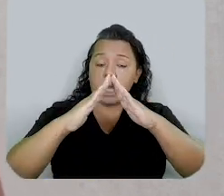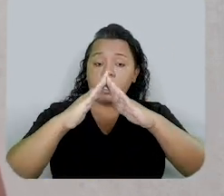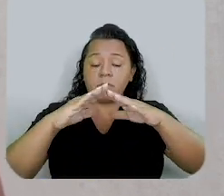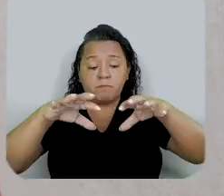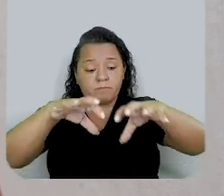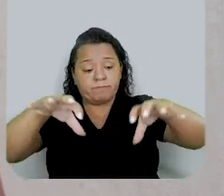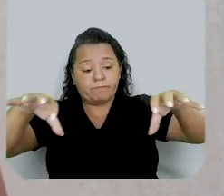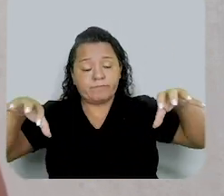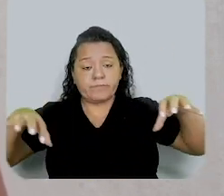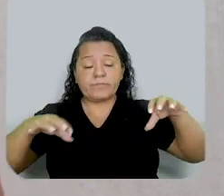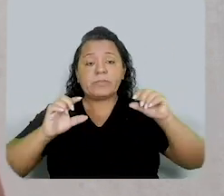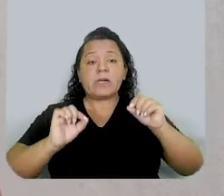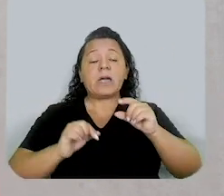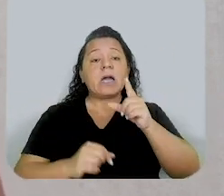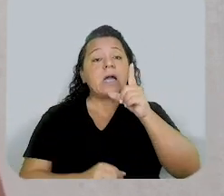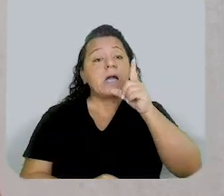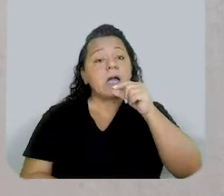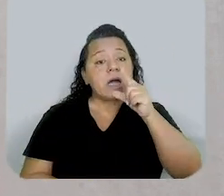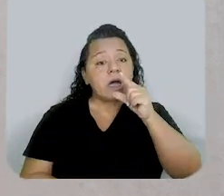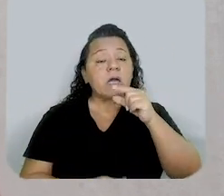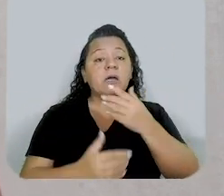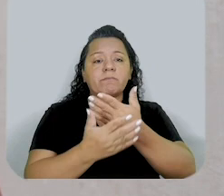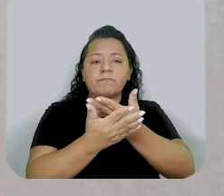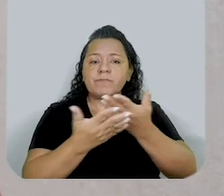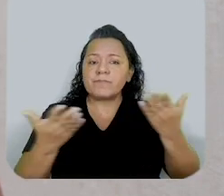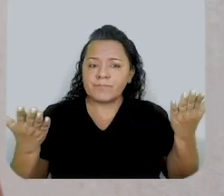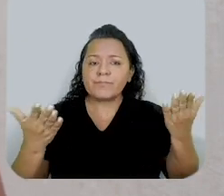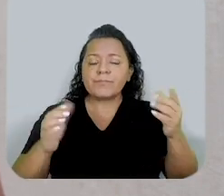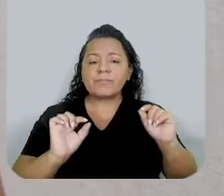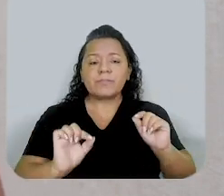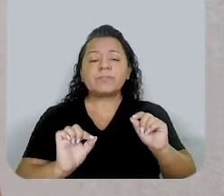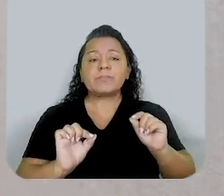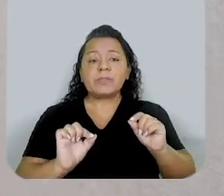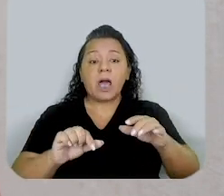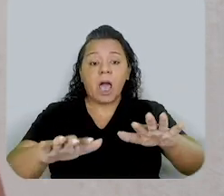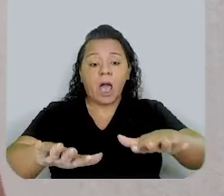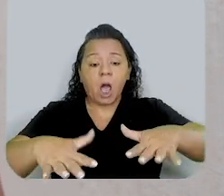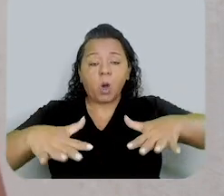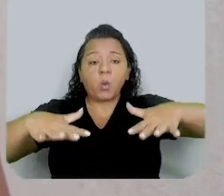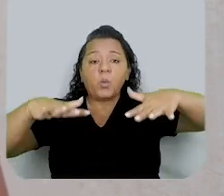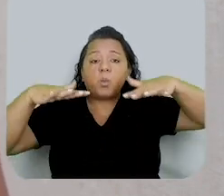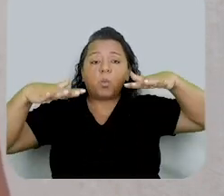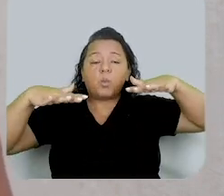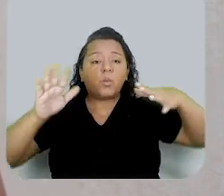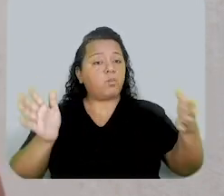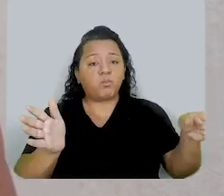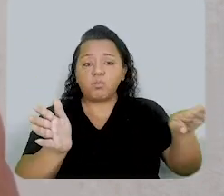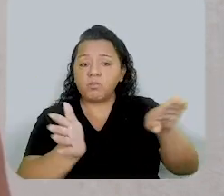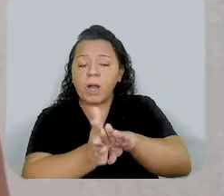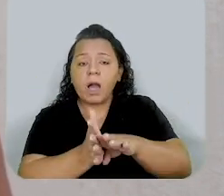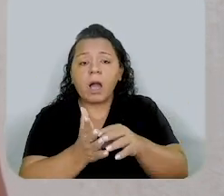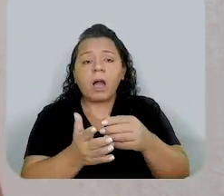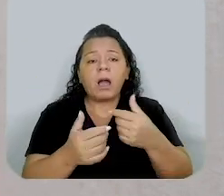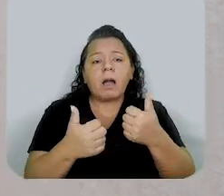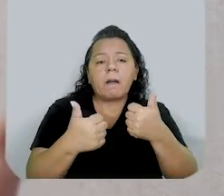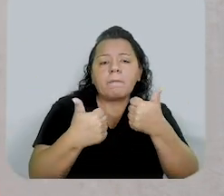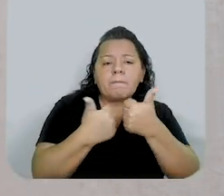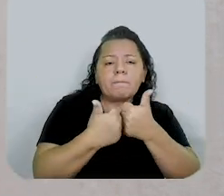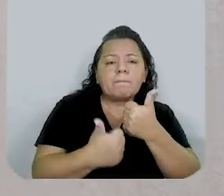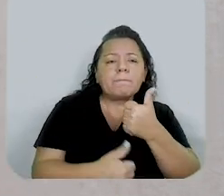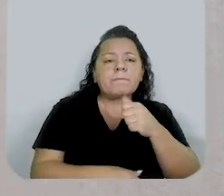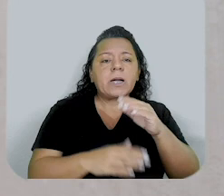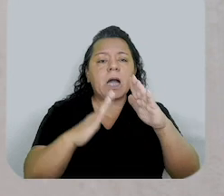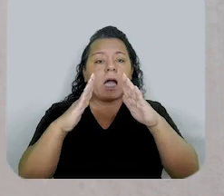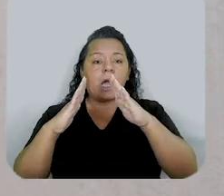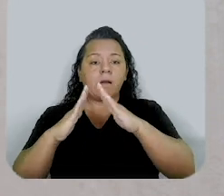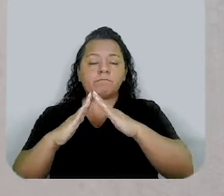era enchente, ela não chegava perto das casas, ou então nunca tinha atingido as casas que ficavam ali. Aí eu